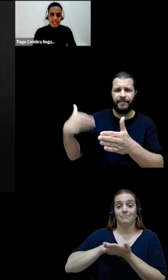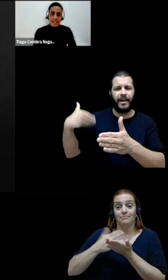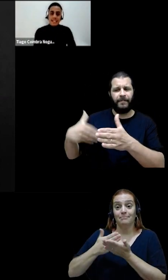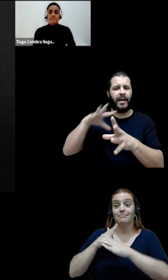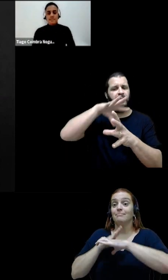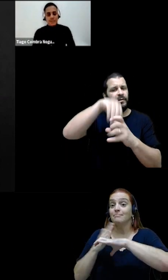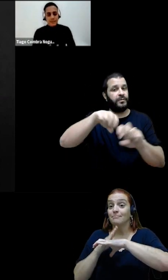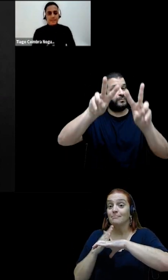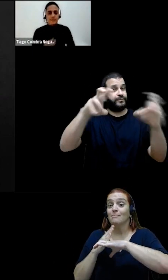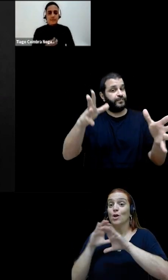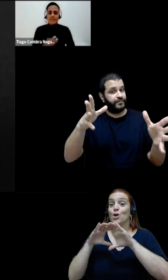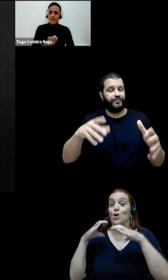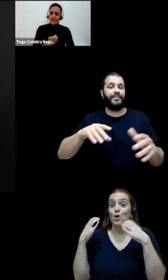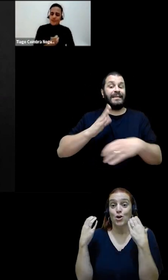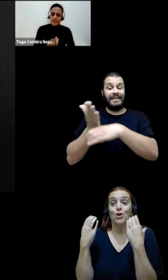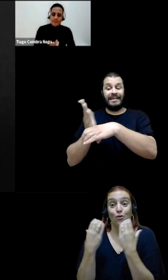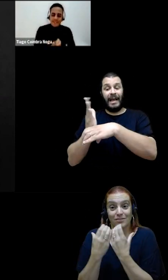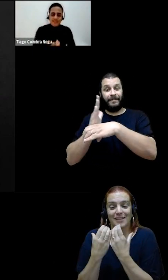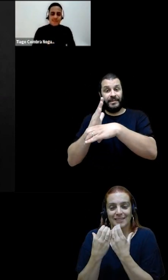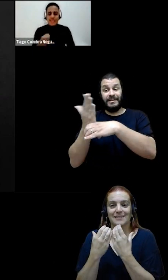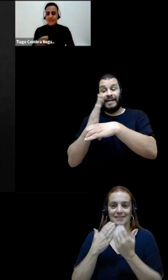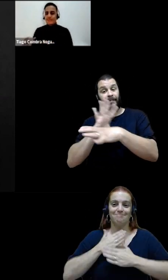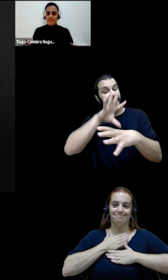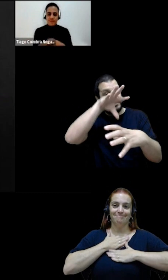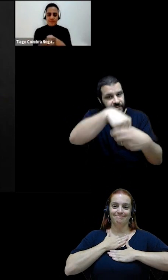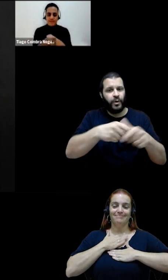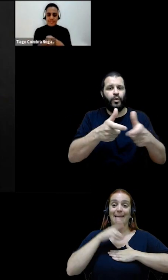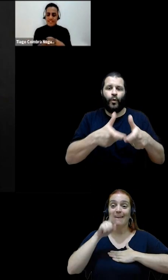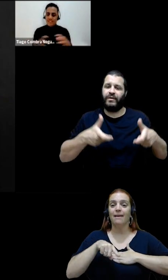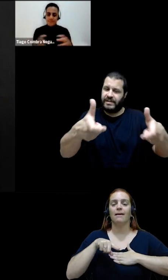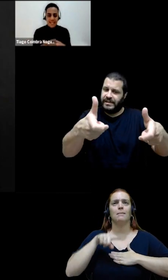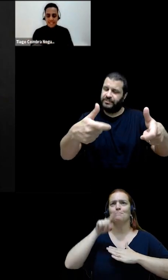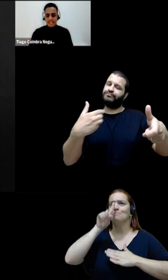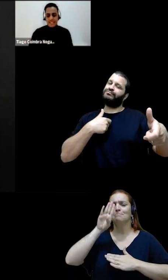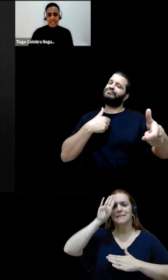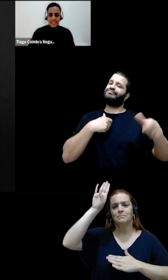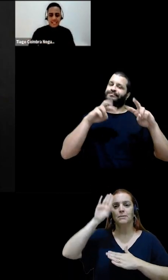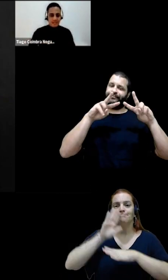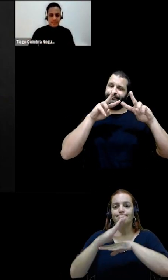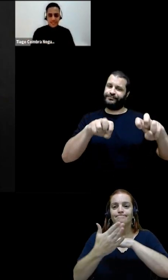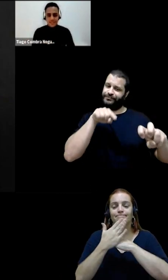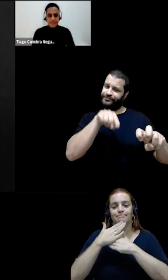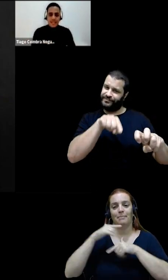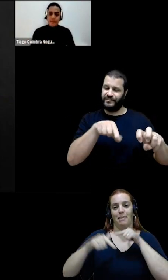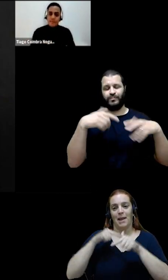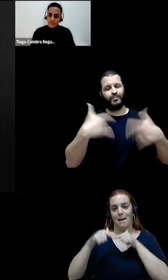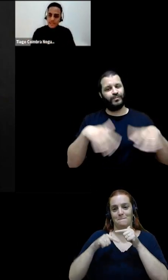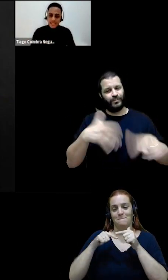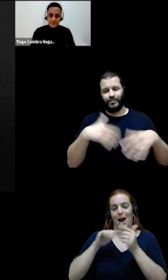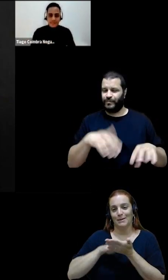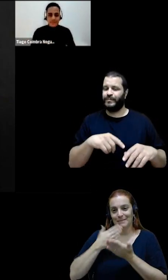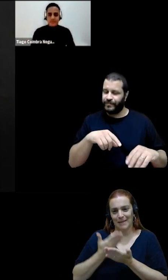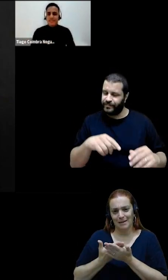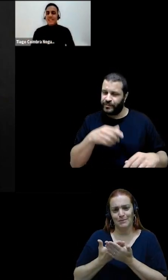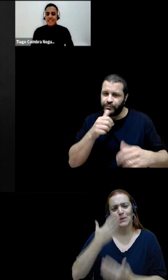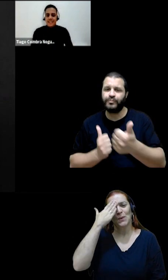conferência, e especificamente aquilo que me toca um pouquinho mais fundo, que é o trabalho colaborativo entre intérpretes. Muito obrigado